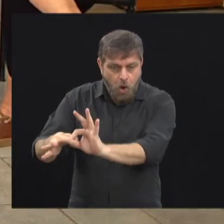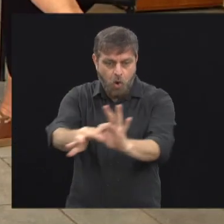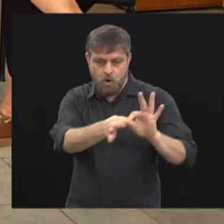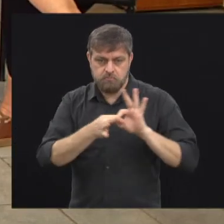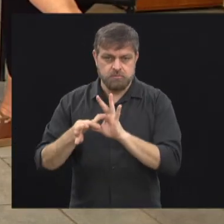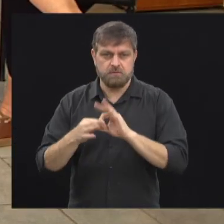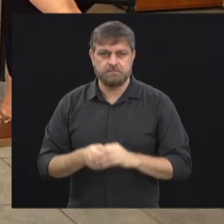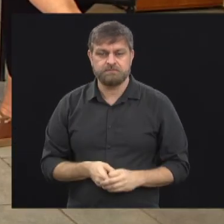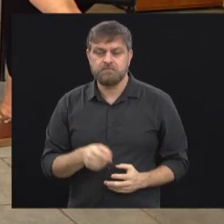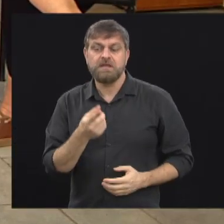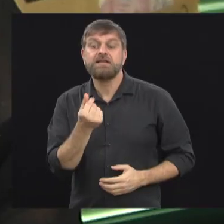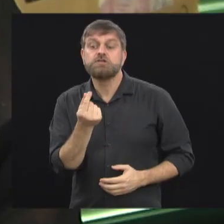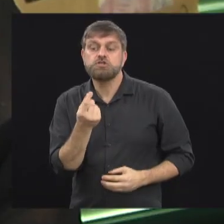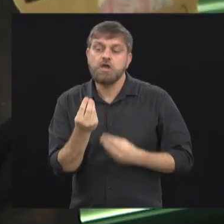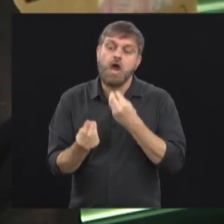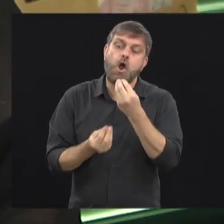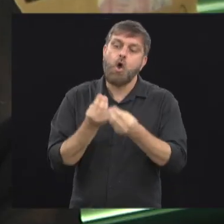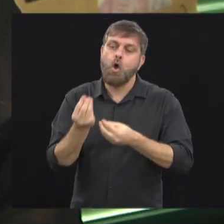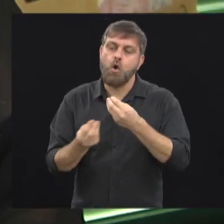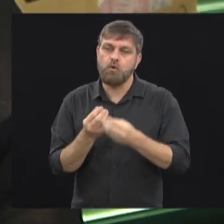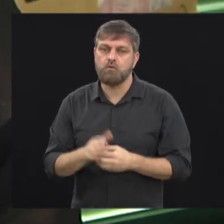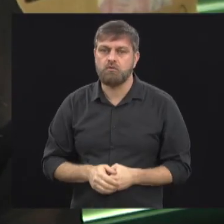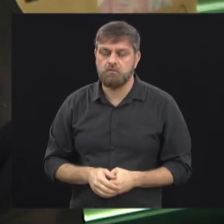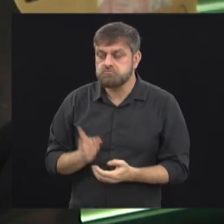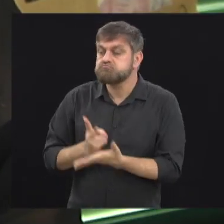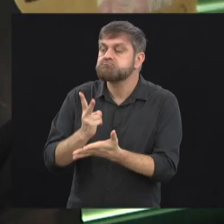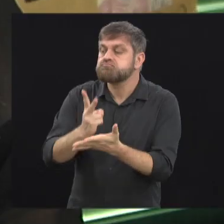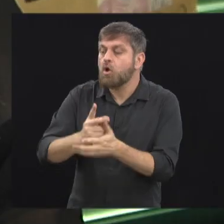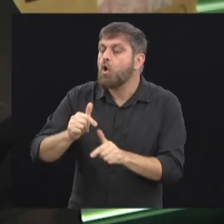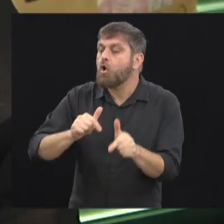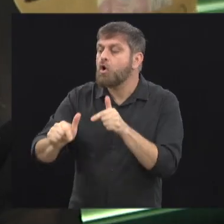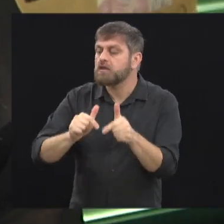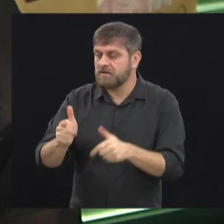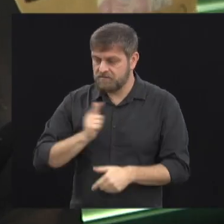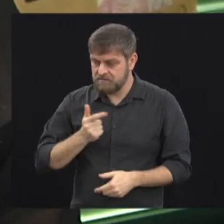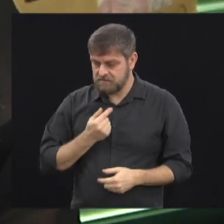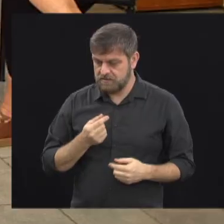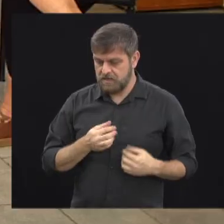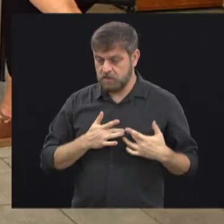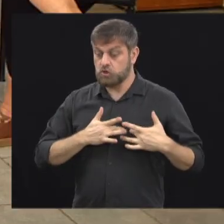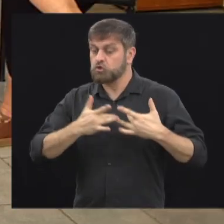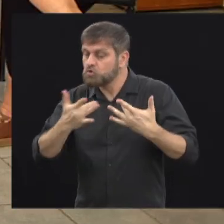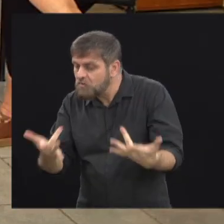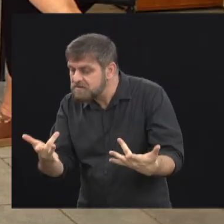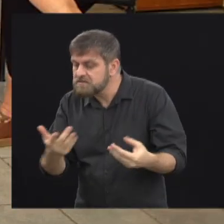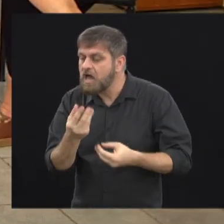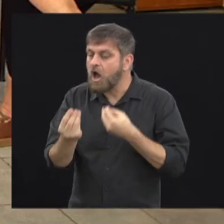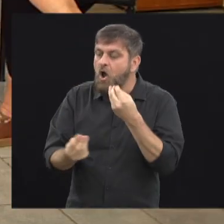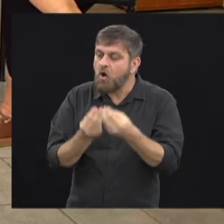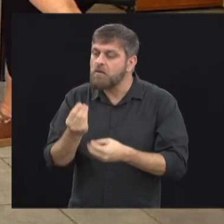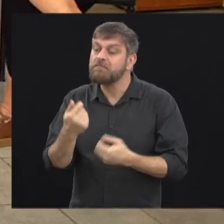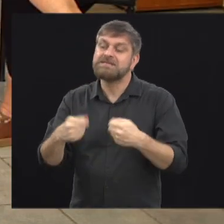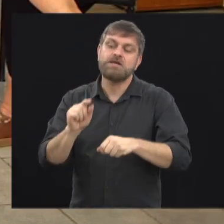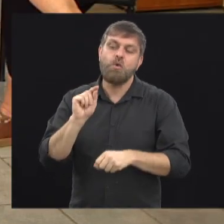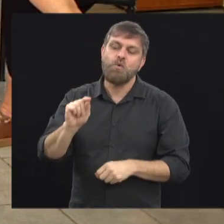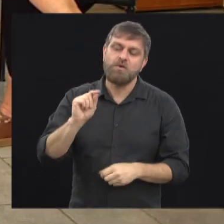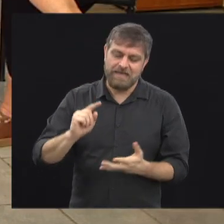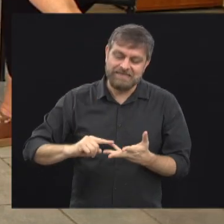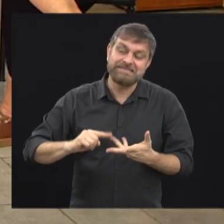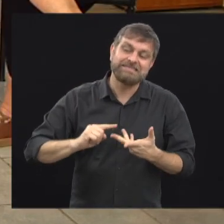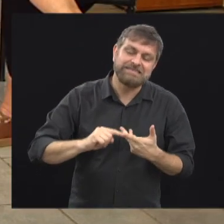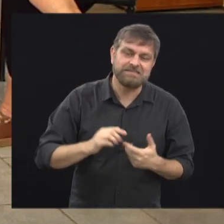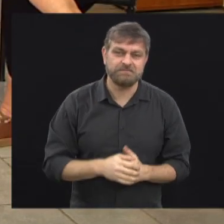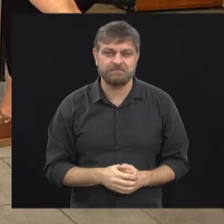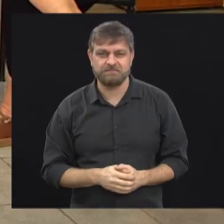Sim. Financeiramente, como vocês se mantêm, recebem doações, o que precisam de doações? Sim,